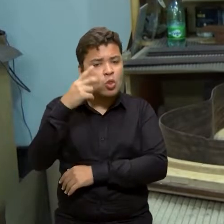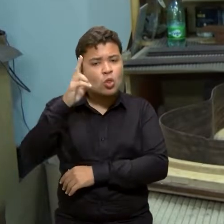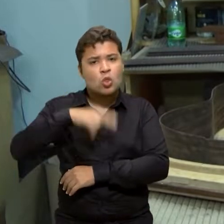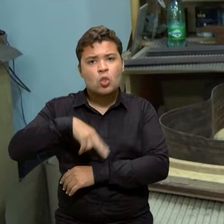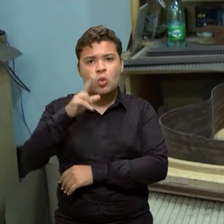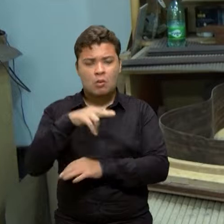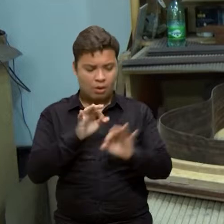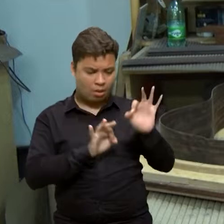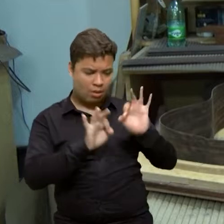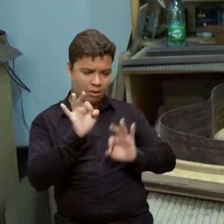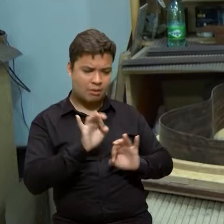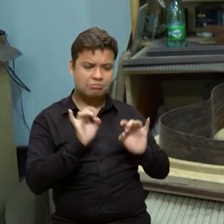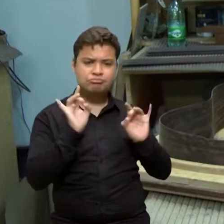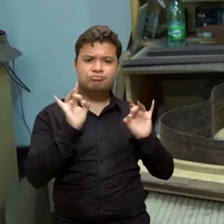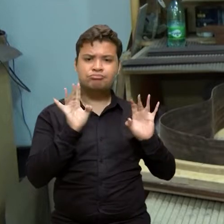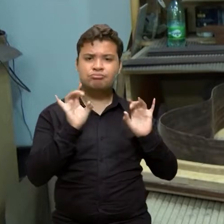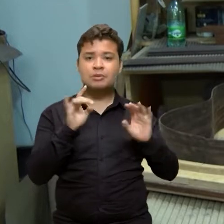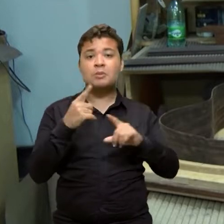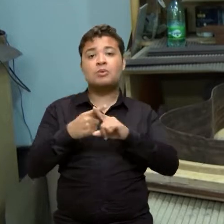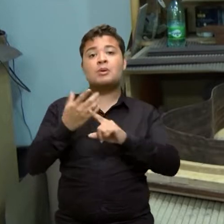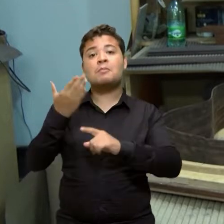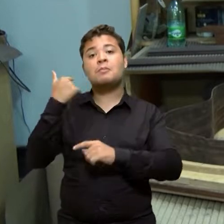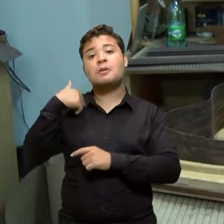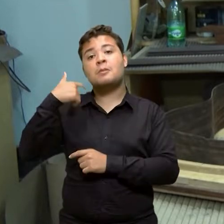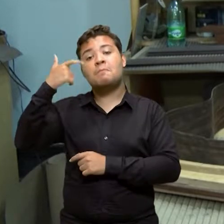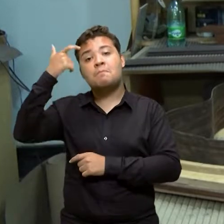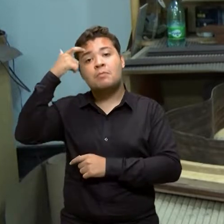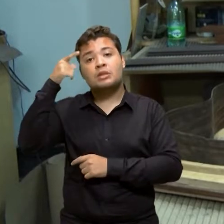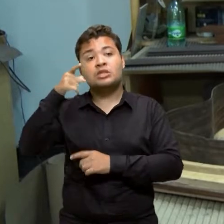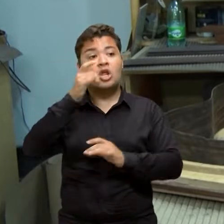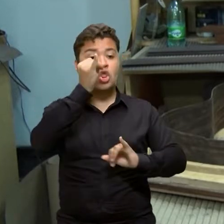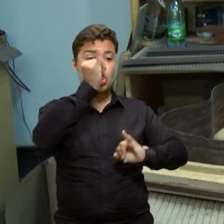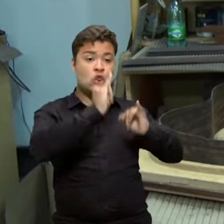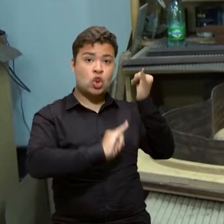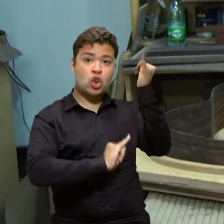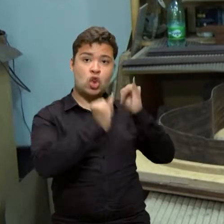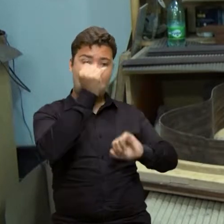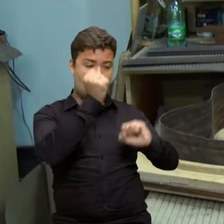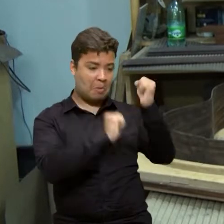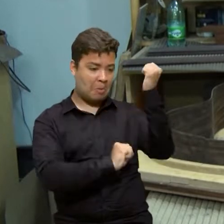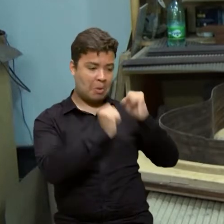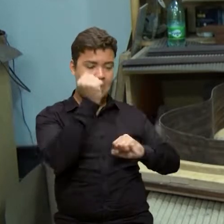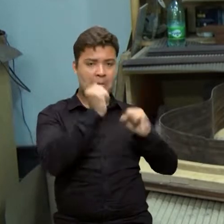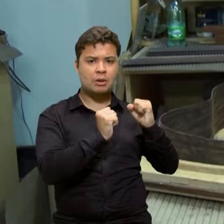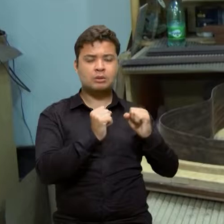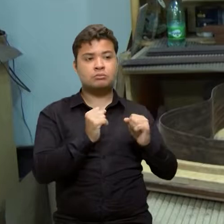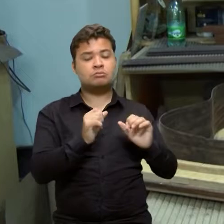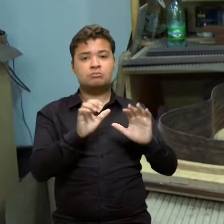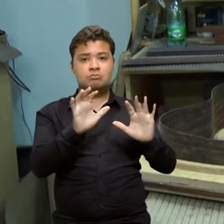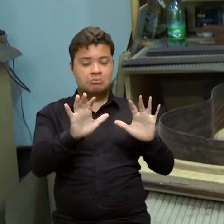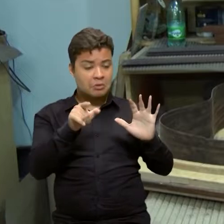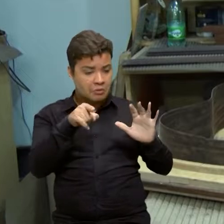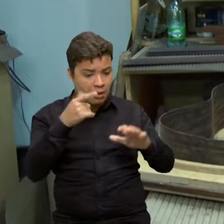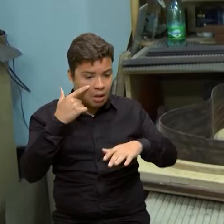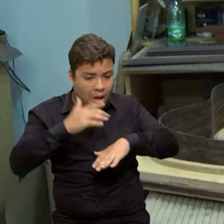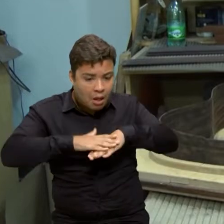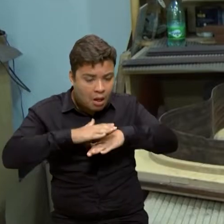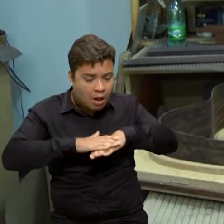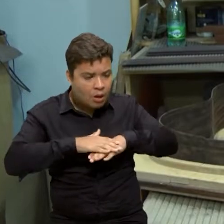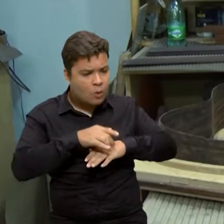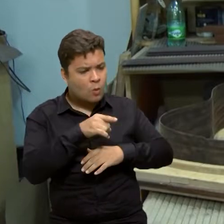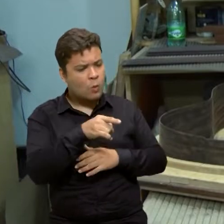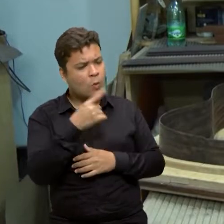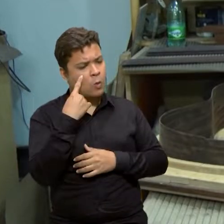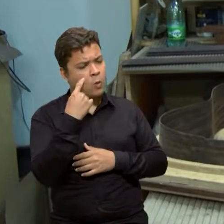tinha visto, assim, que a gente pensava que os violões eram feitos na indústria, em fábrica, né? Então me despertou a curiosidade e eu